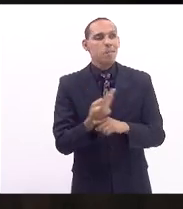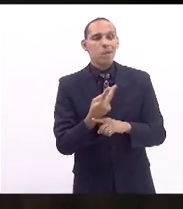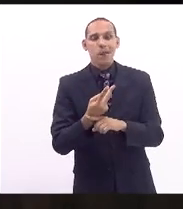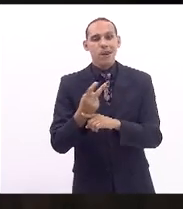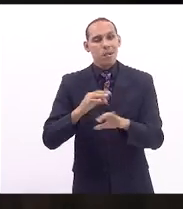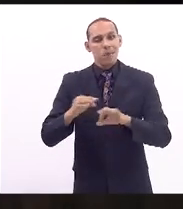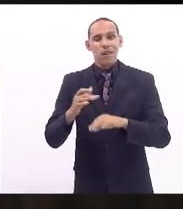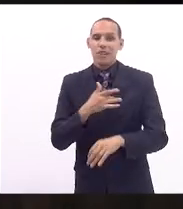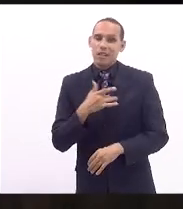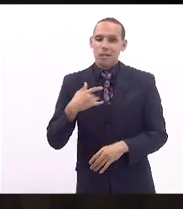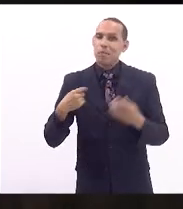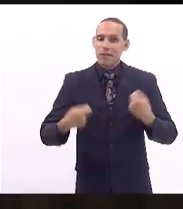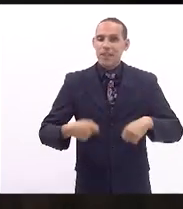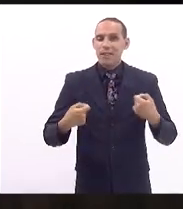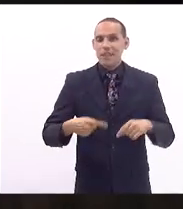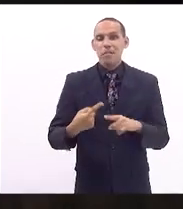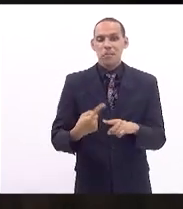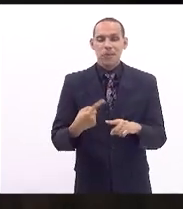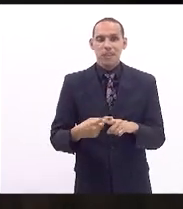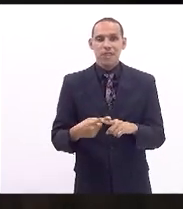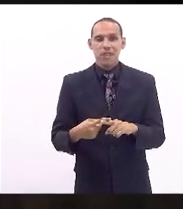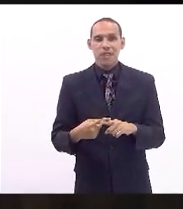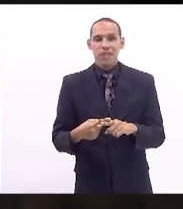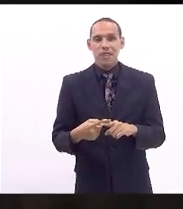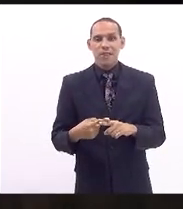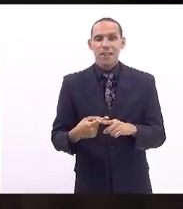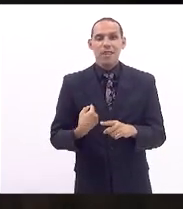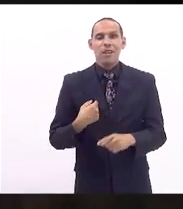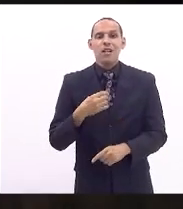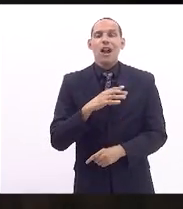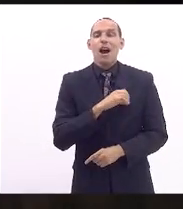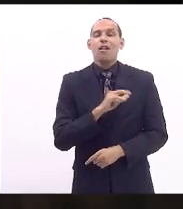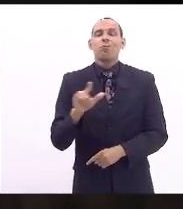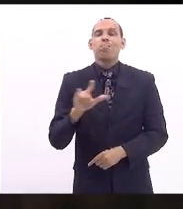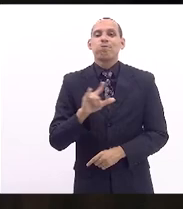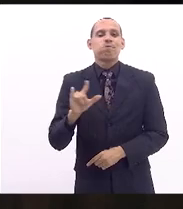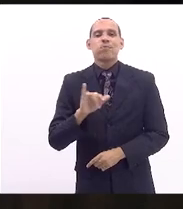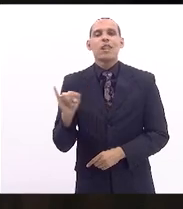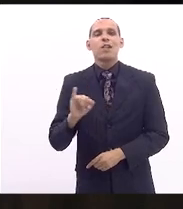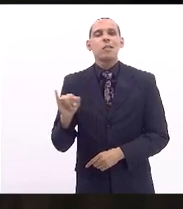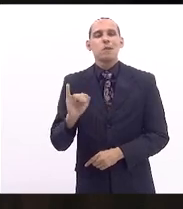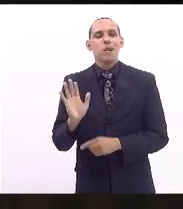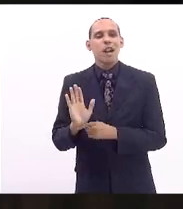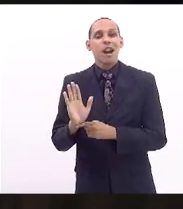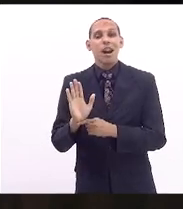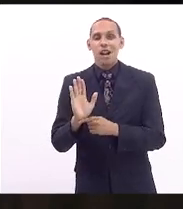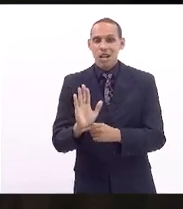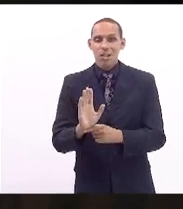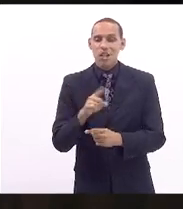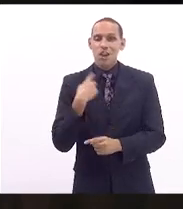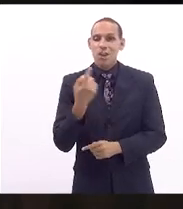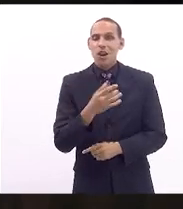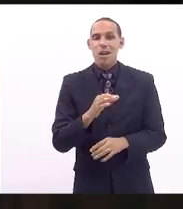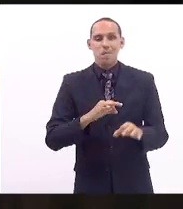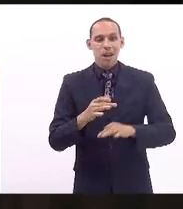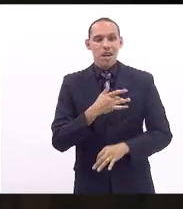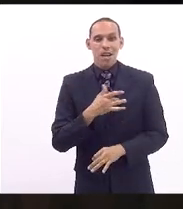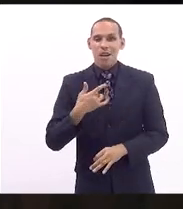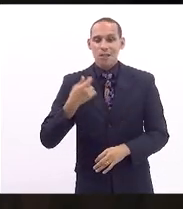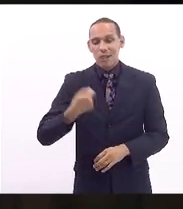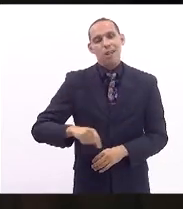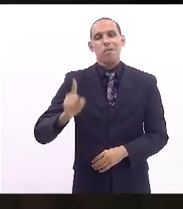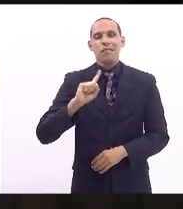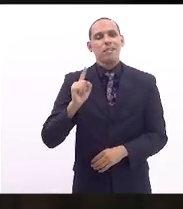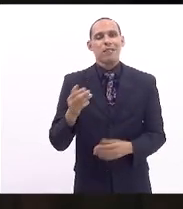plano de saúde né porque na verdade eu adoraria que o dinheiro dos nossos impostos a gente não precisasse